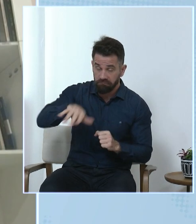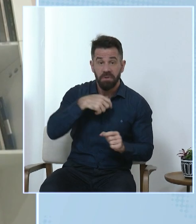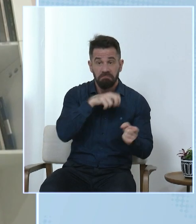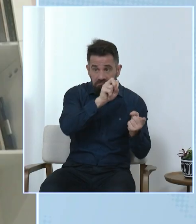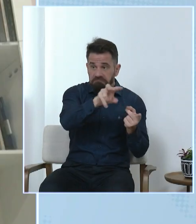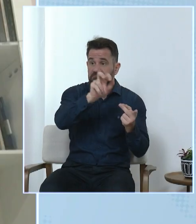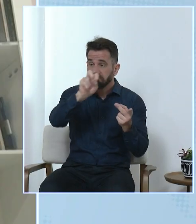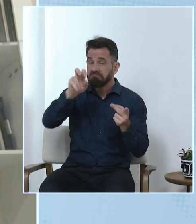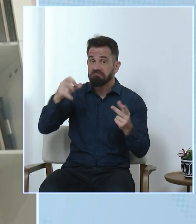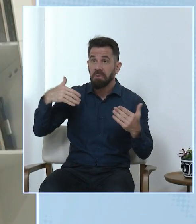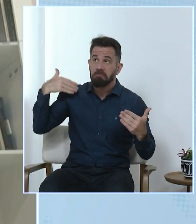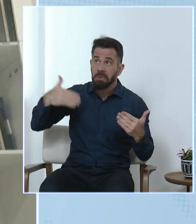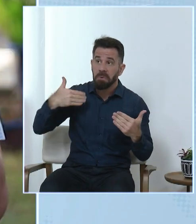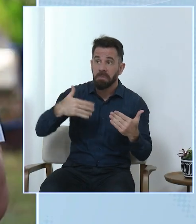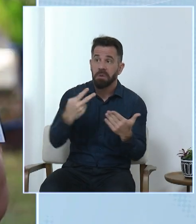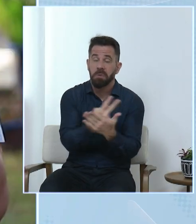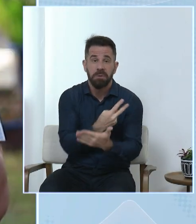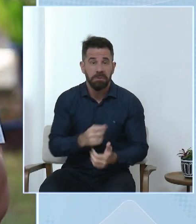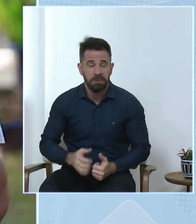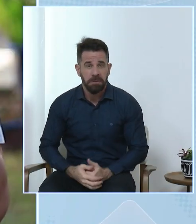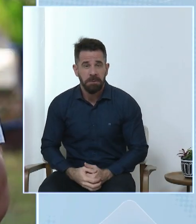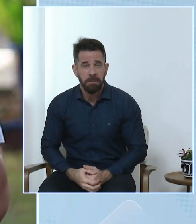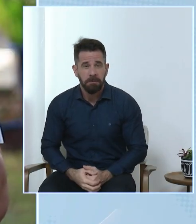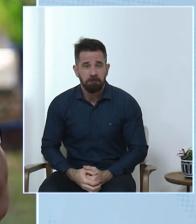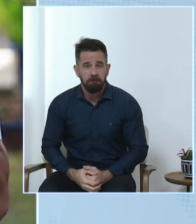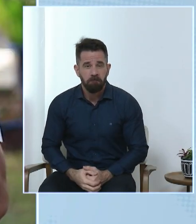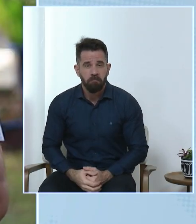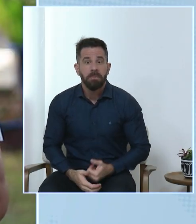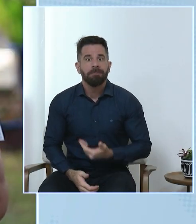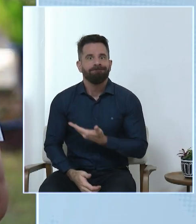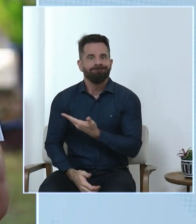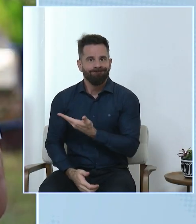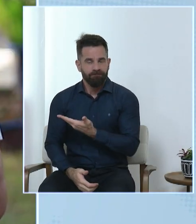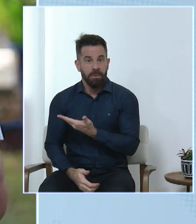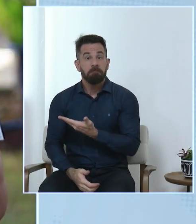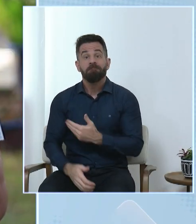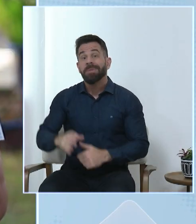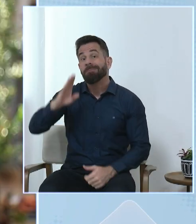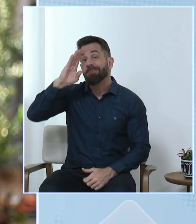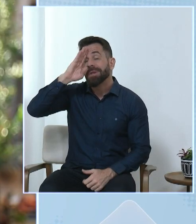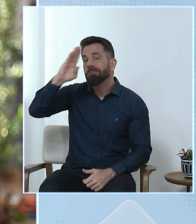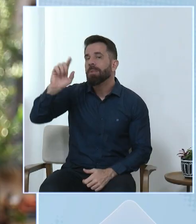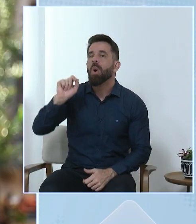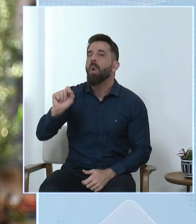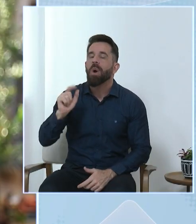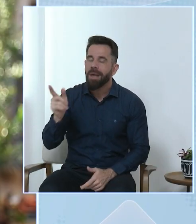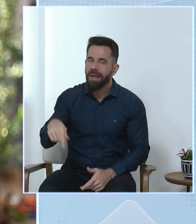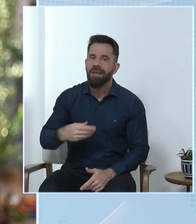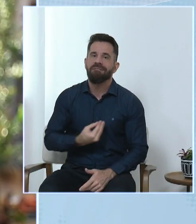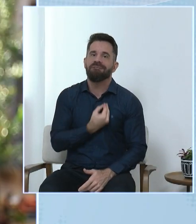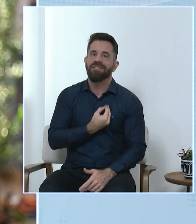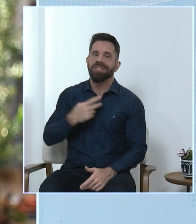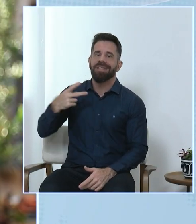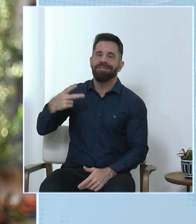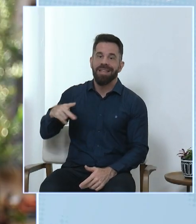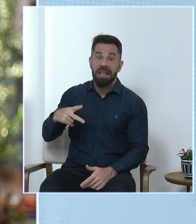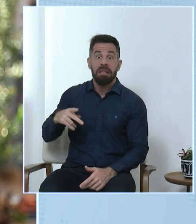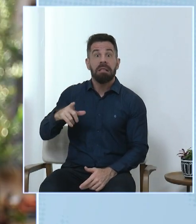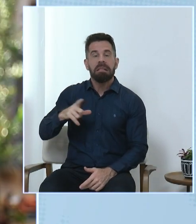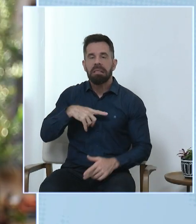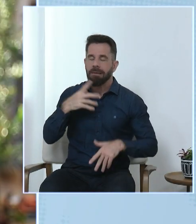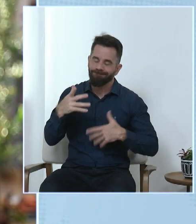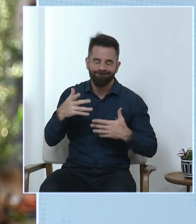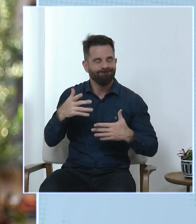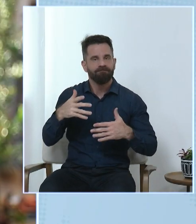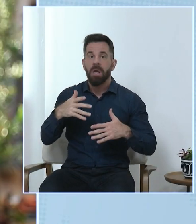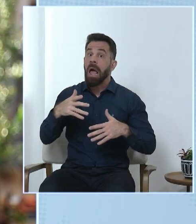mais frequentemente. Para o Sarjob, o principal problema era estilo de vida, mas ele redobrou o cuidado para evitar